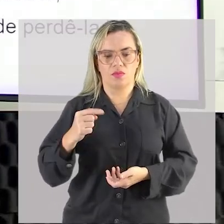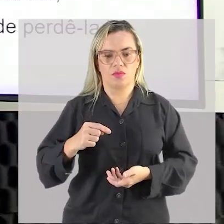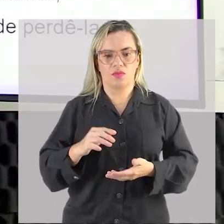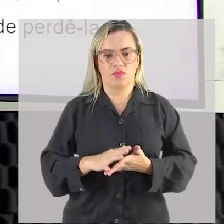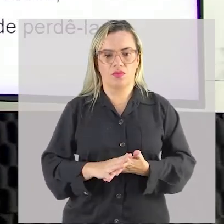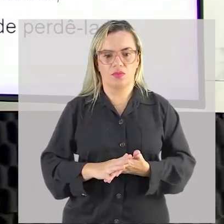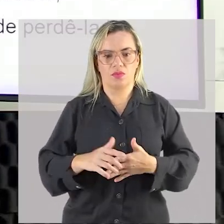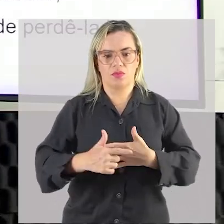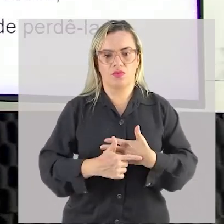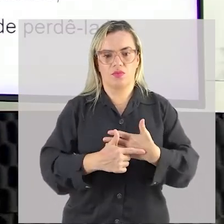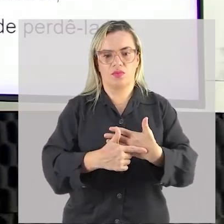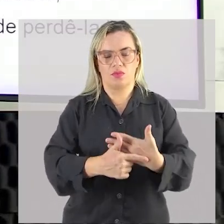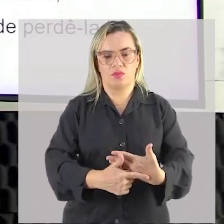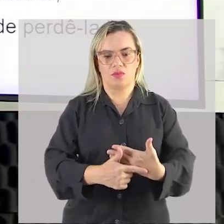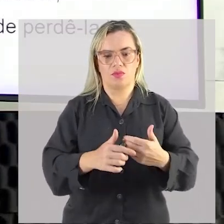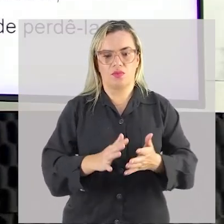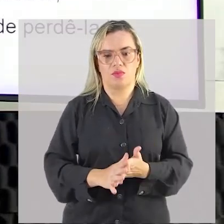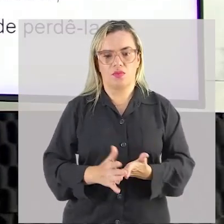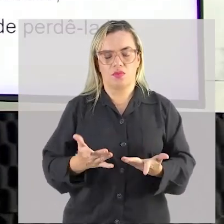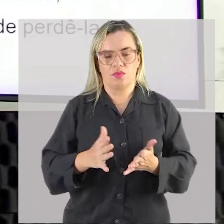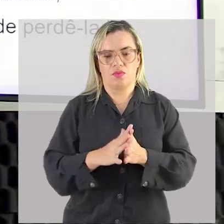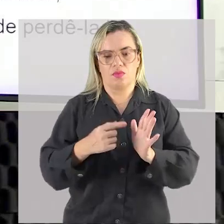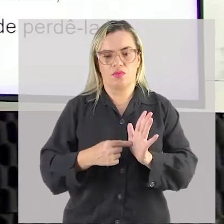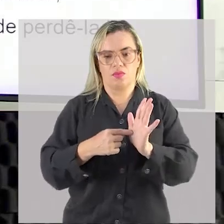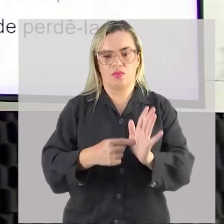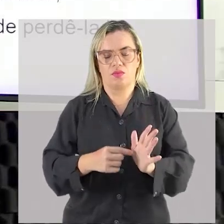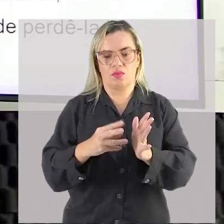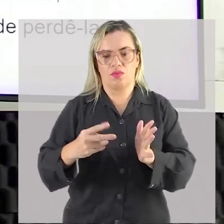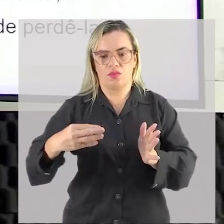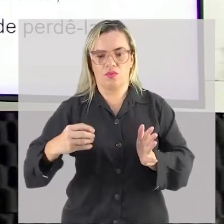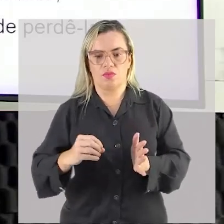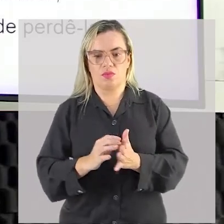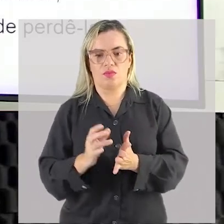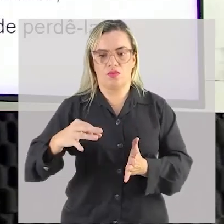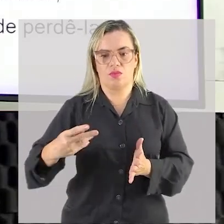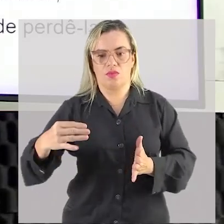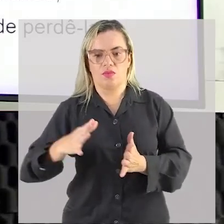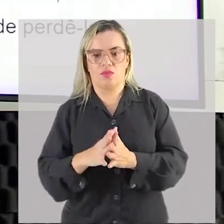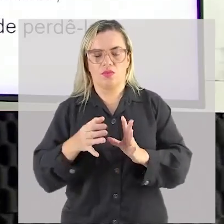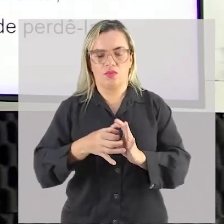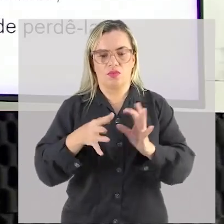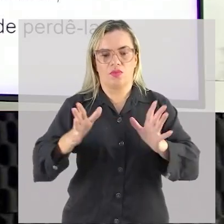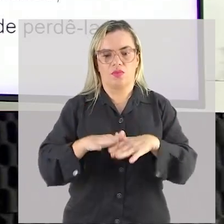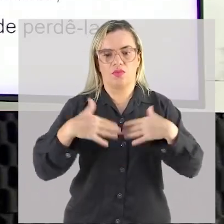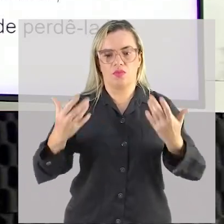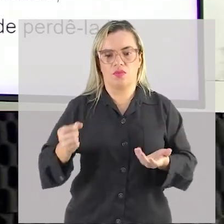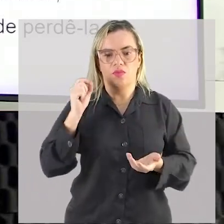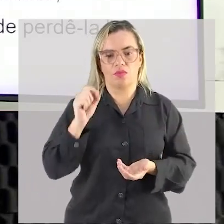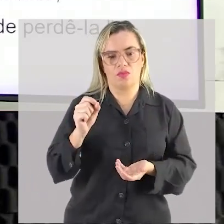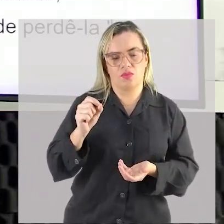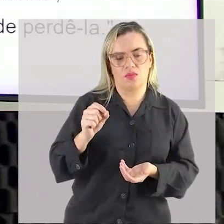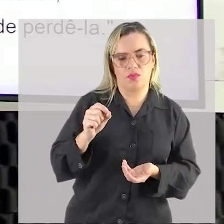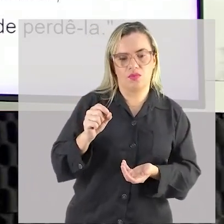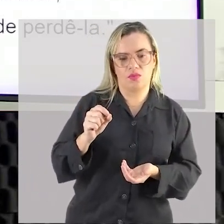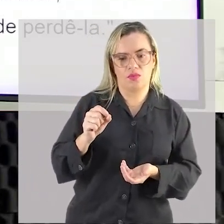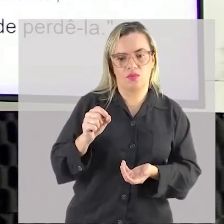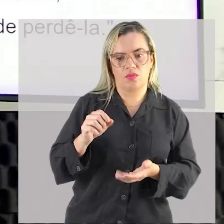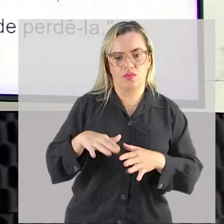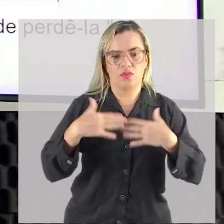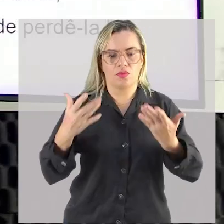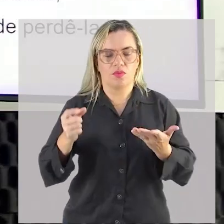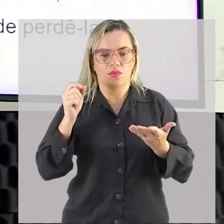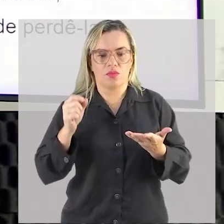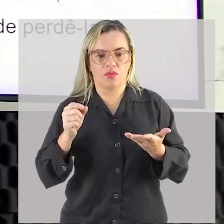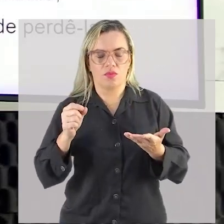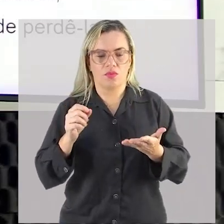como ilustração do discurso indireto livre o que que serve como ilustração do discurso indireto